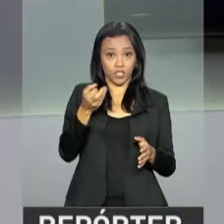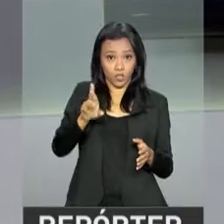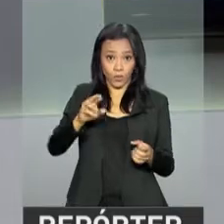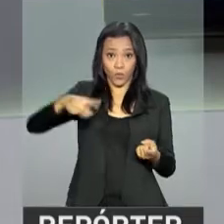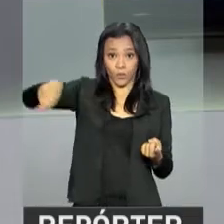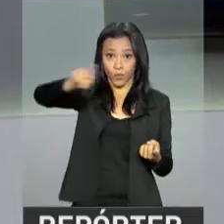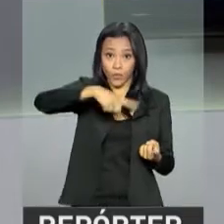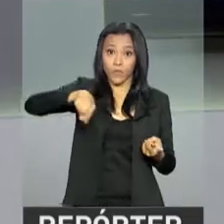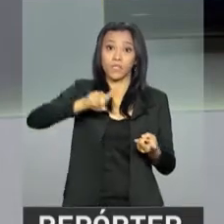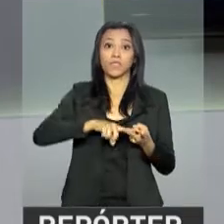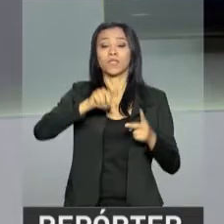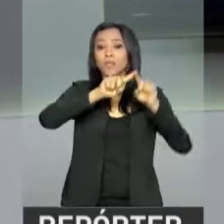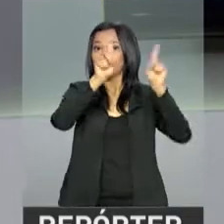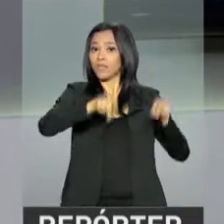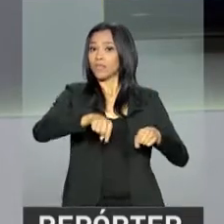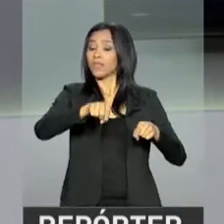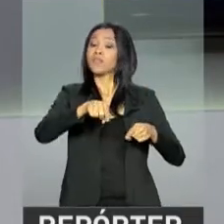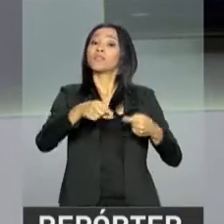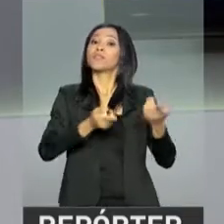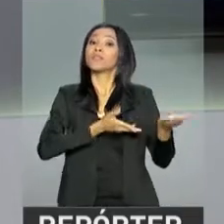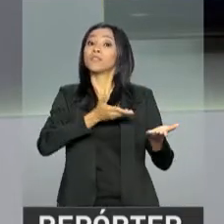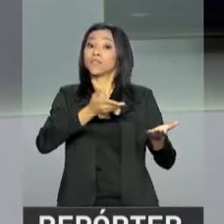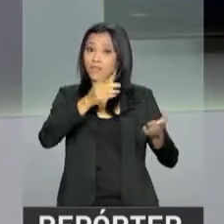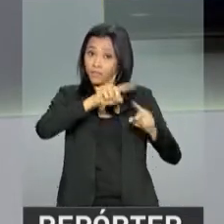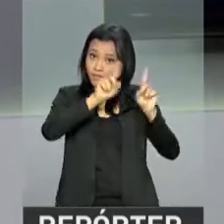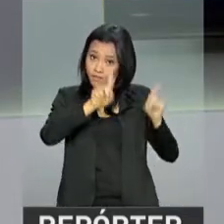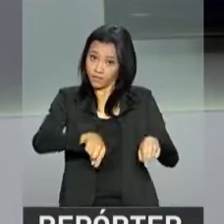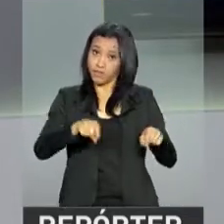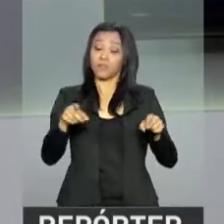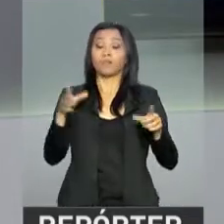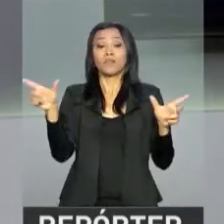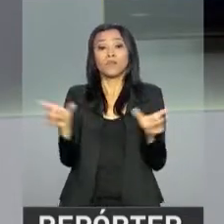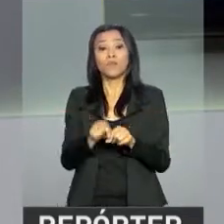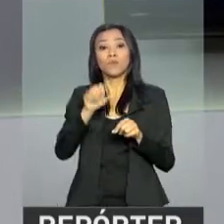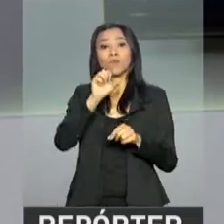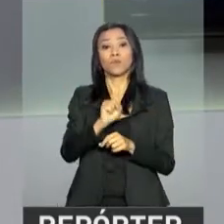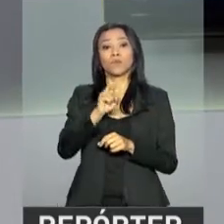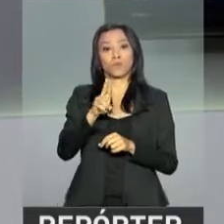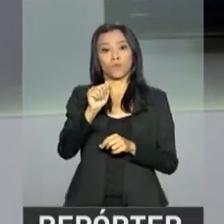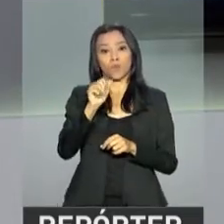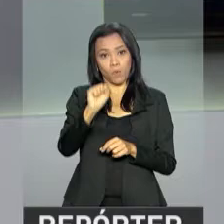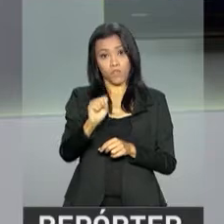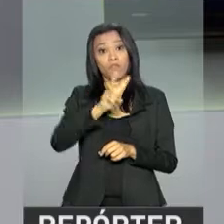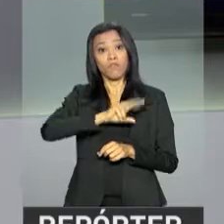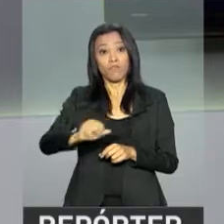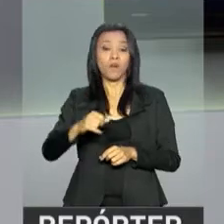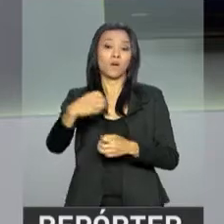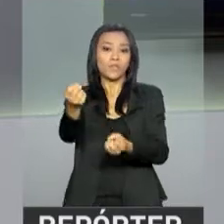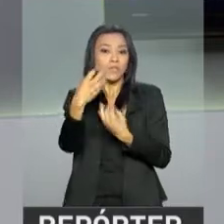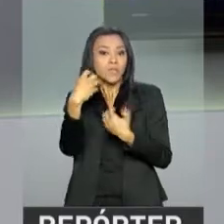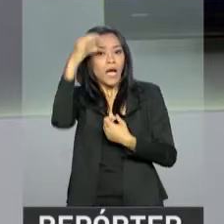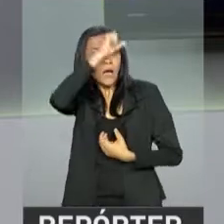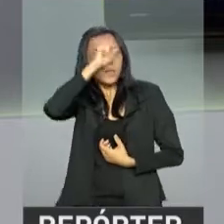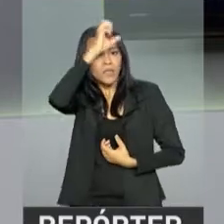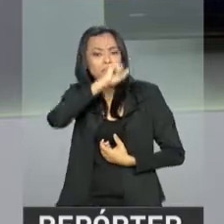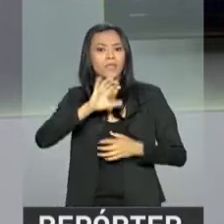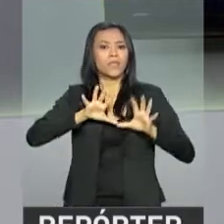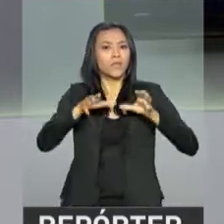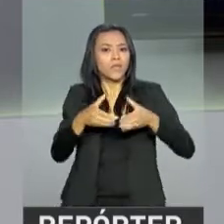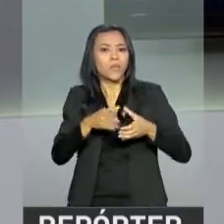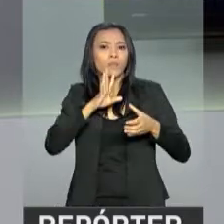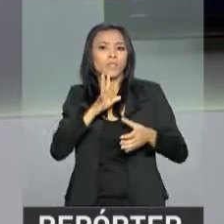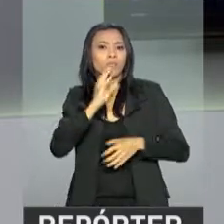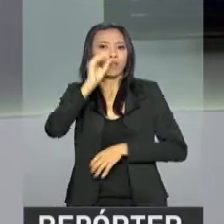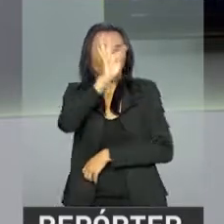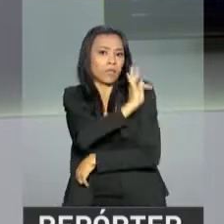único de assistência social suas vão receber orientação técnica para que possam adquirir um olhar mais cuidadoso para as